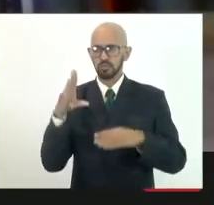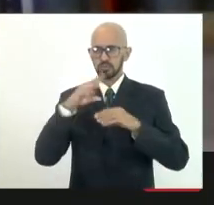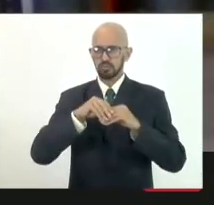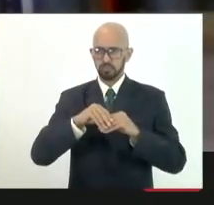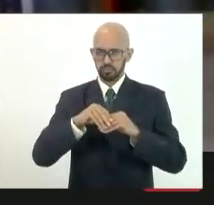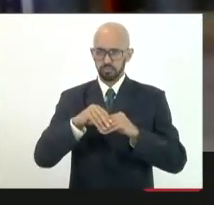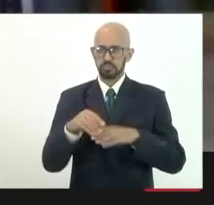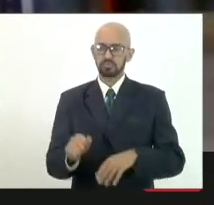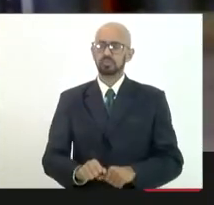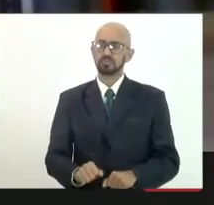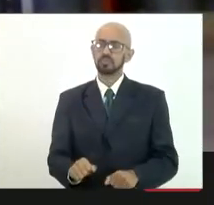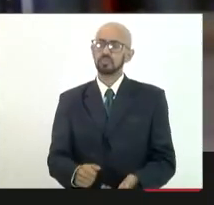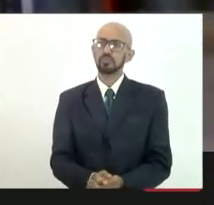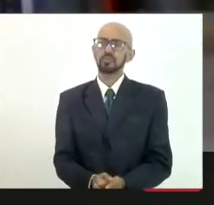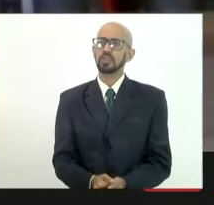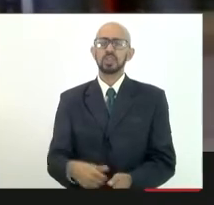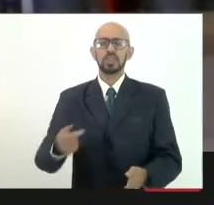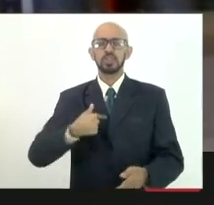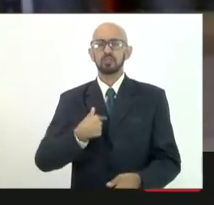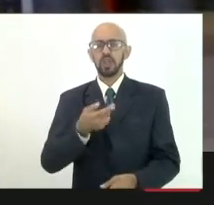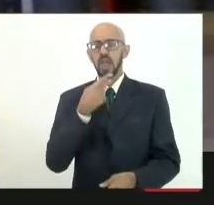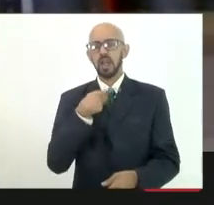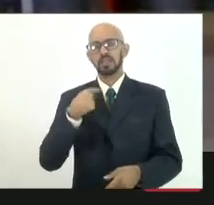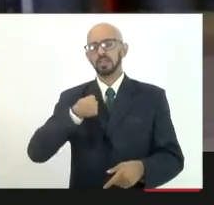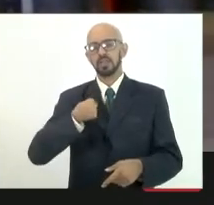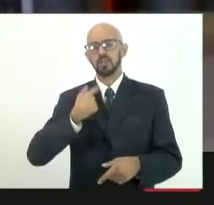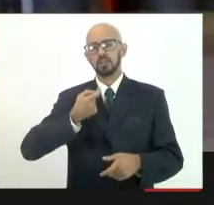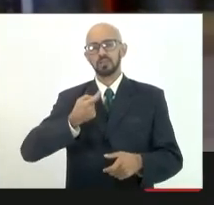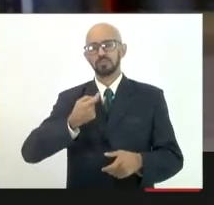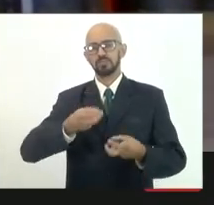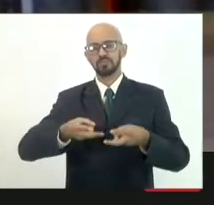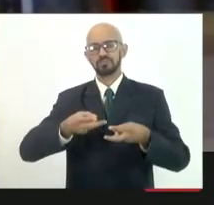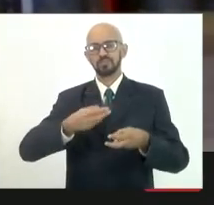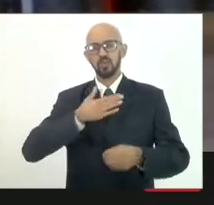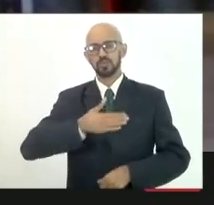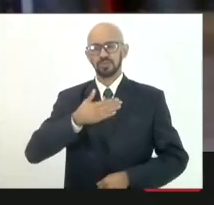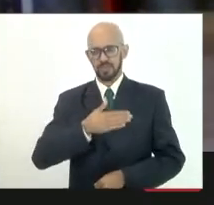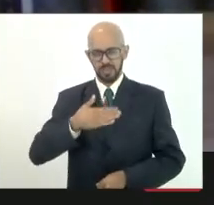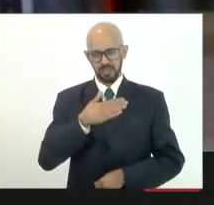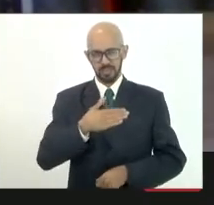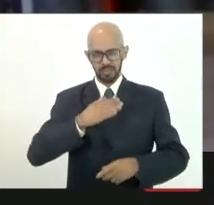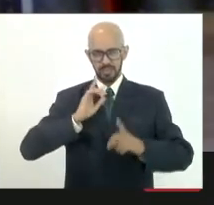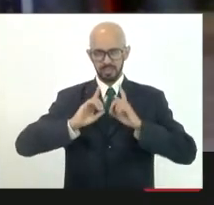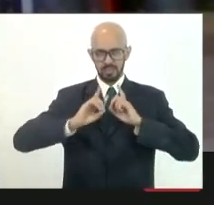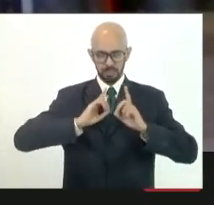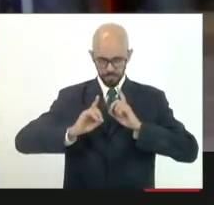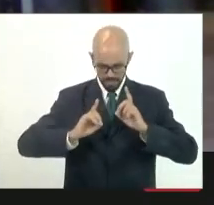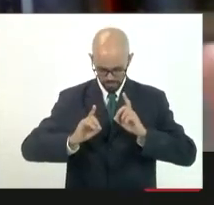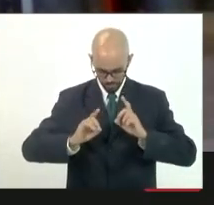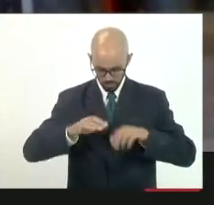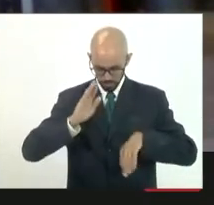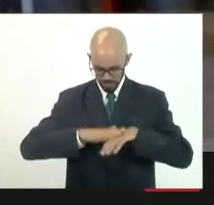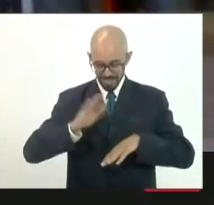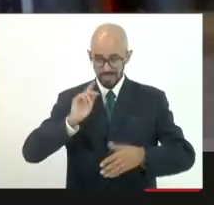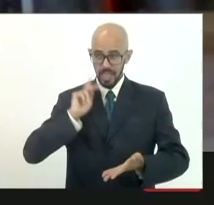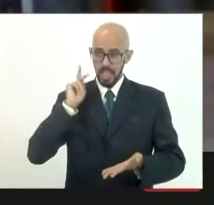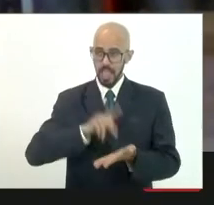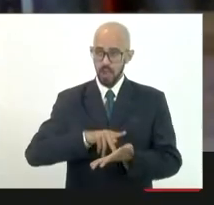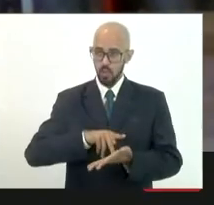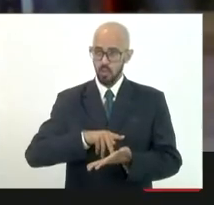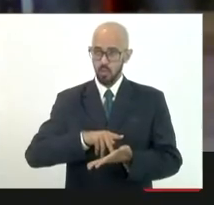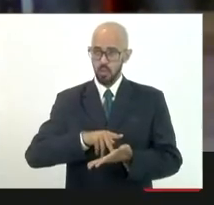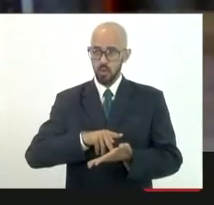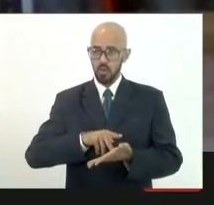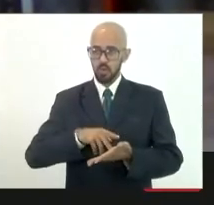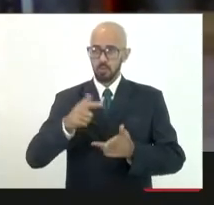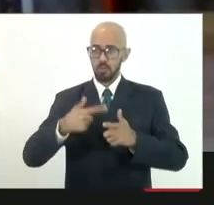me identifico muito com esse debate mais concreto, porque sabemos que problemas complexos temos aos